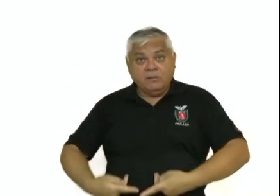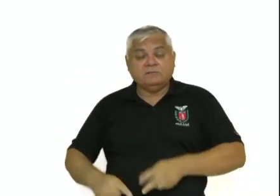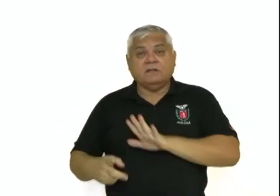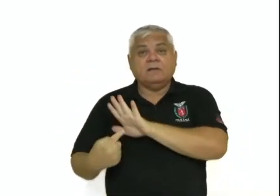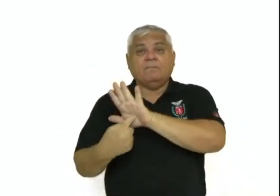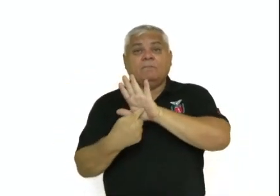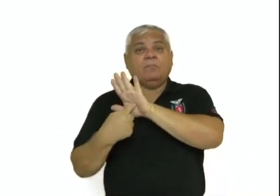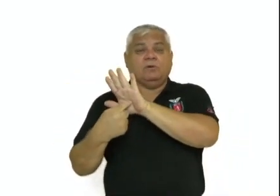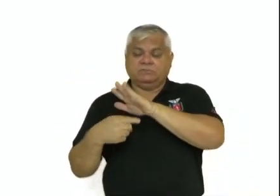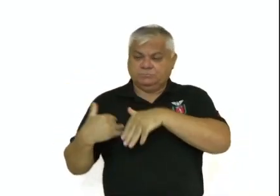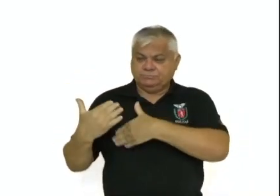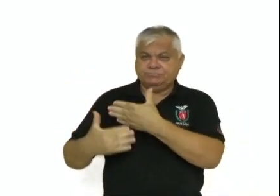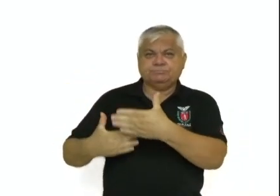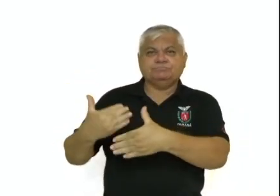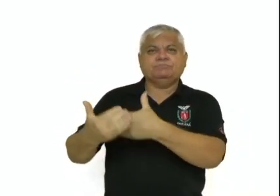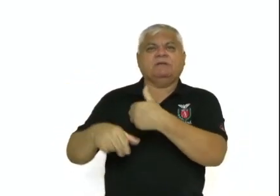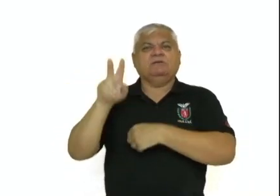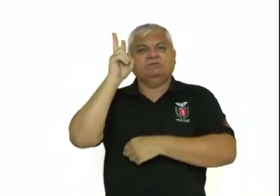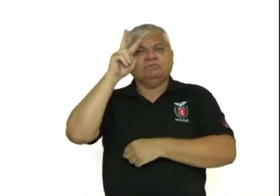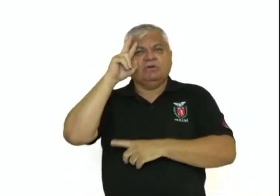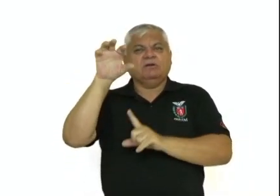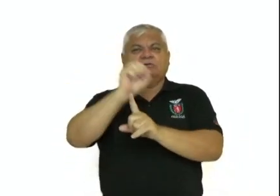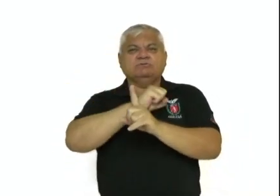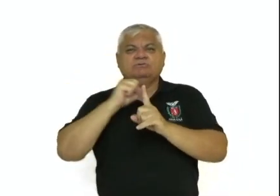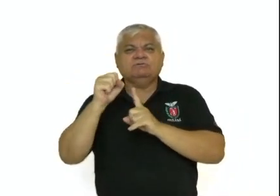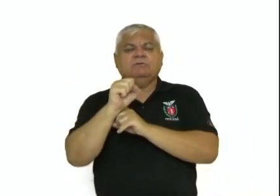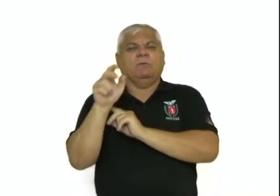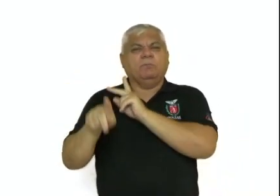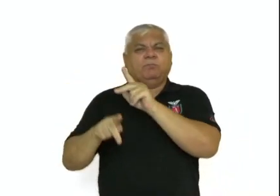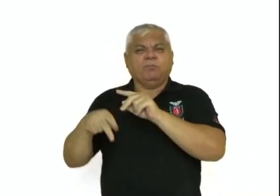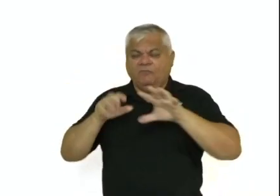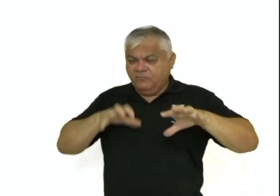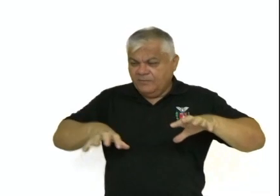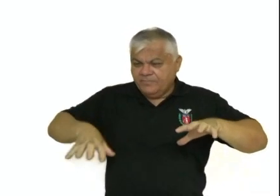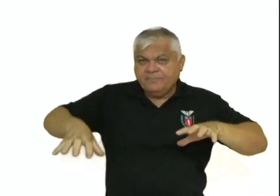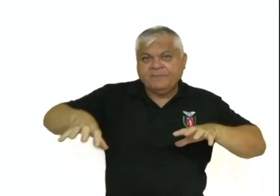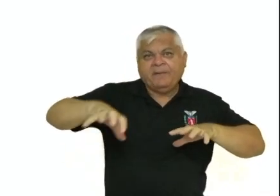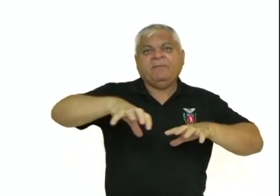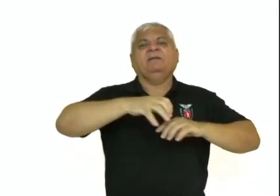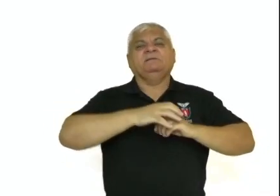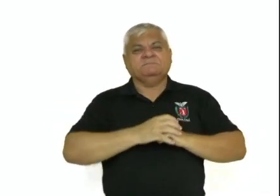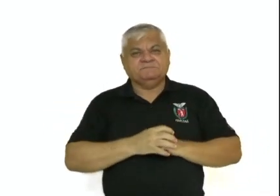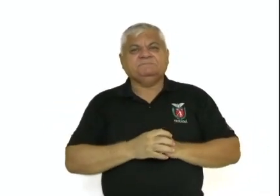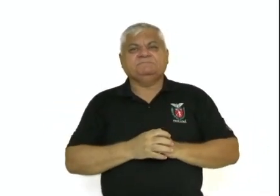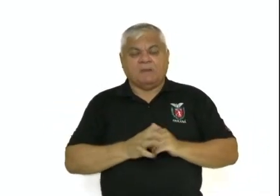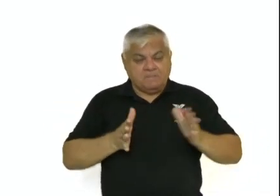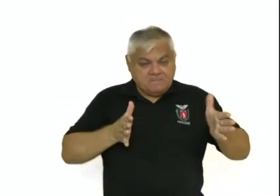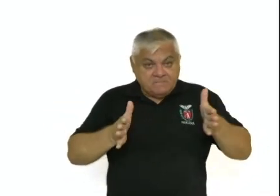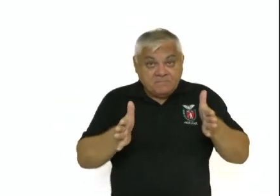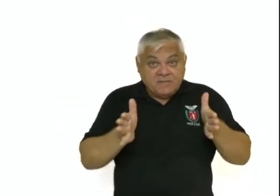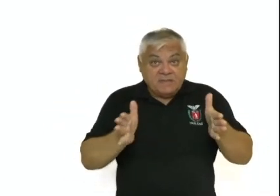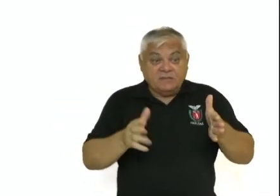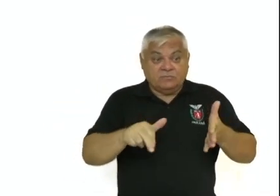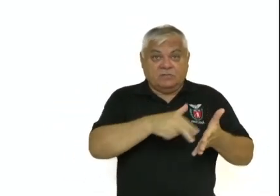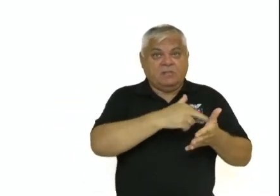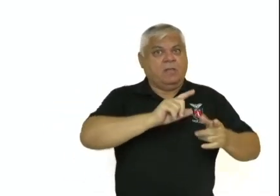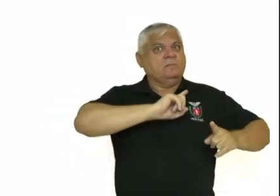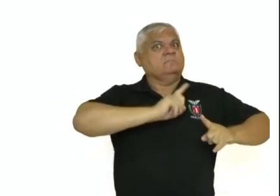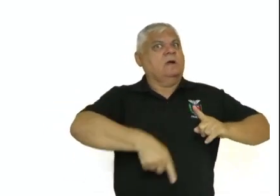a evolução histórica e social dos povos. Em alguns momentos, então, dançar era